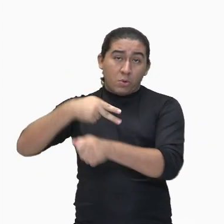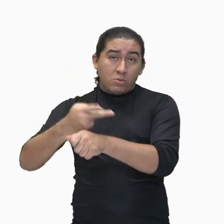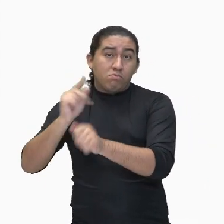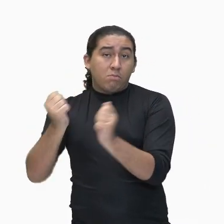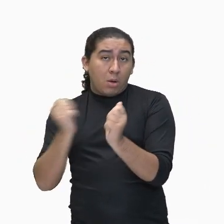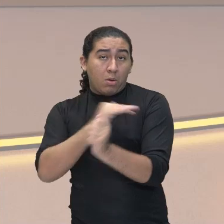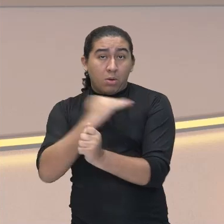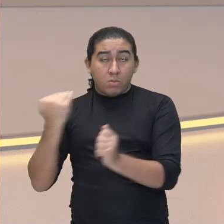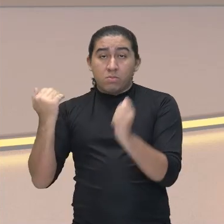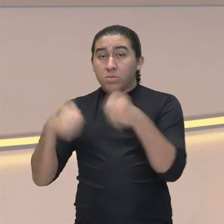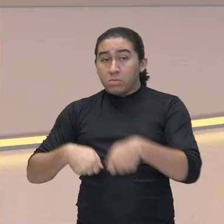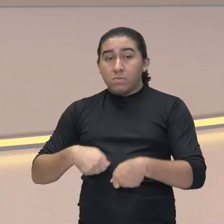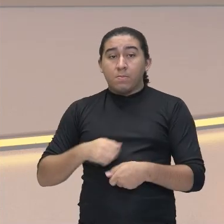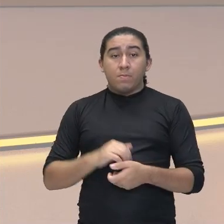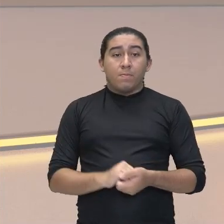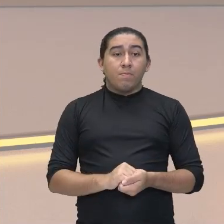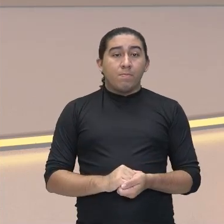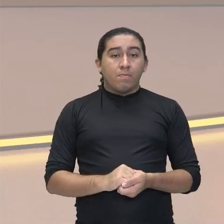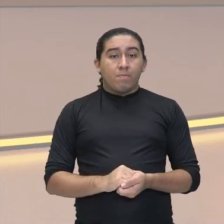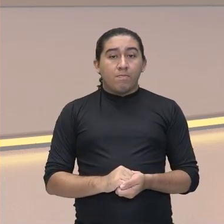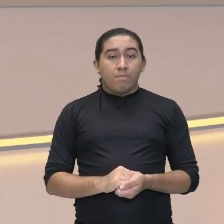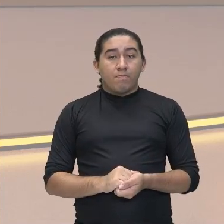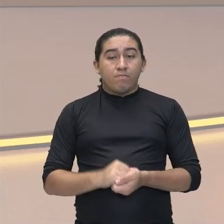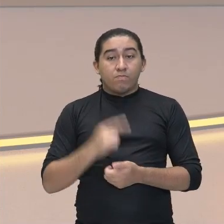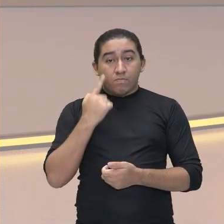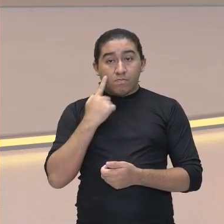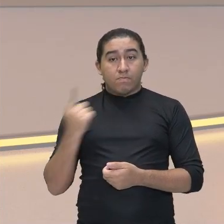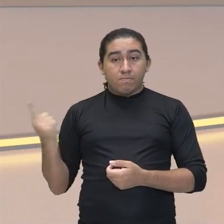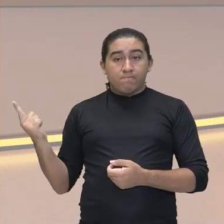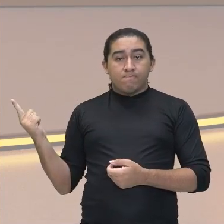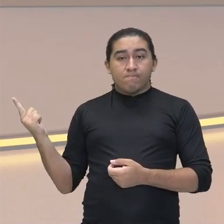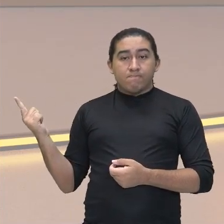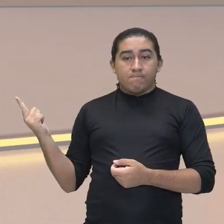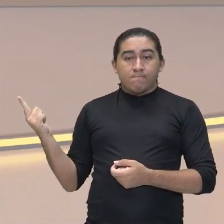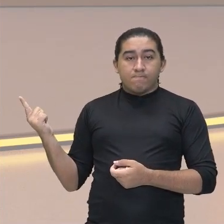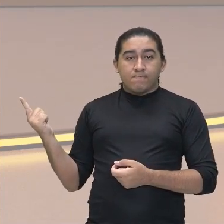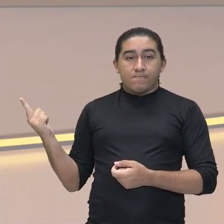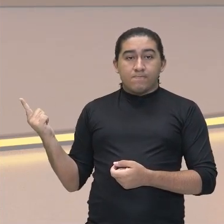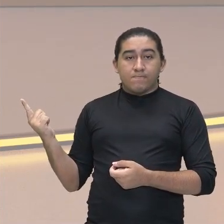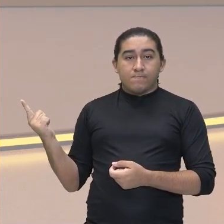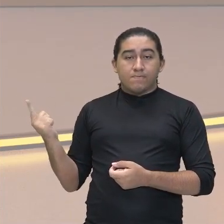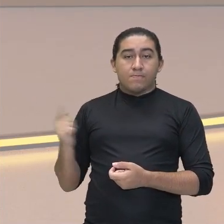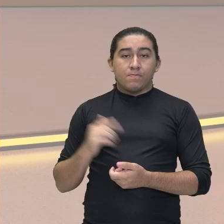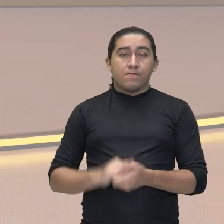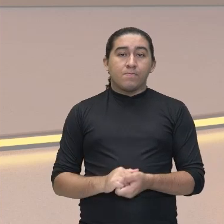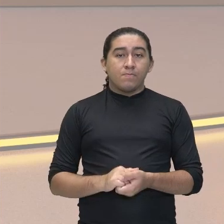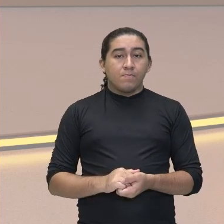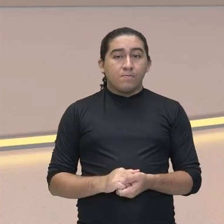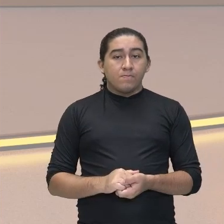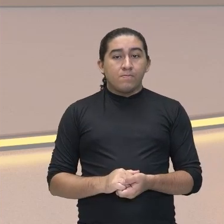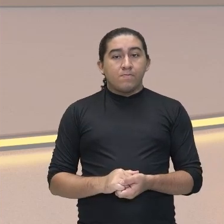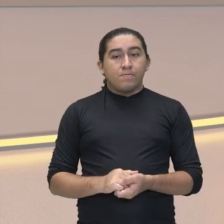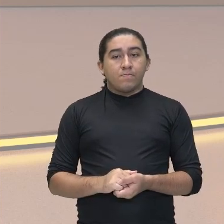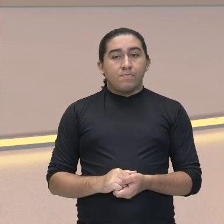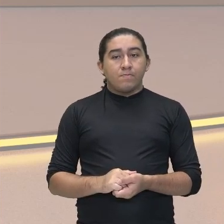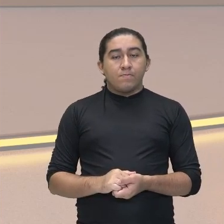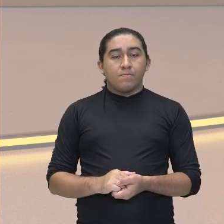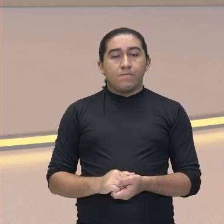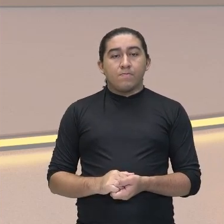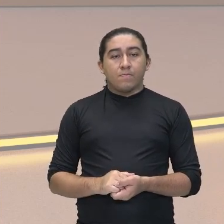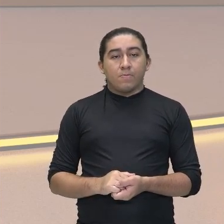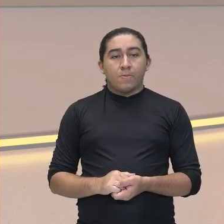Sócrates também é mortal. Né? Isso aqui é muito interessante para a gente entender